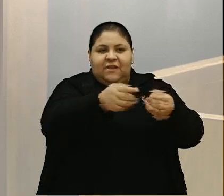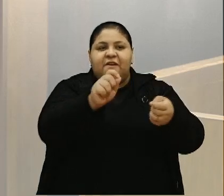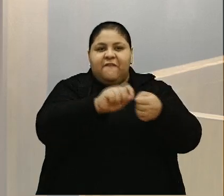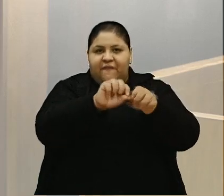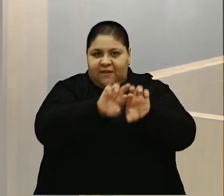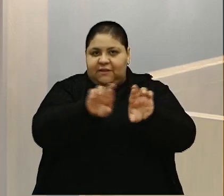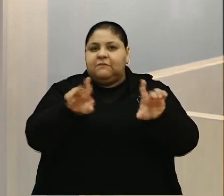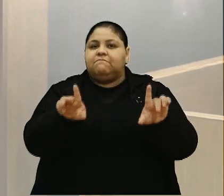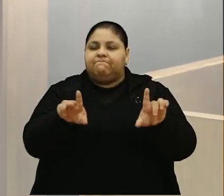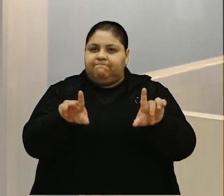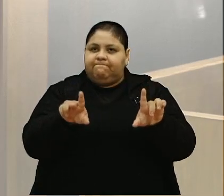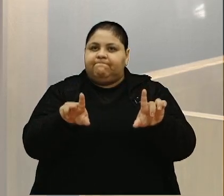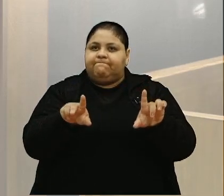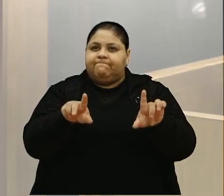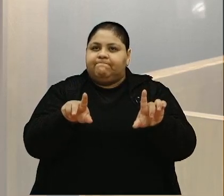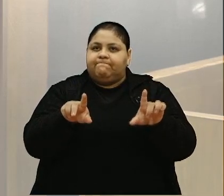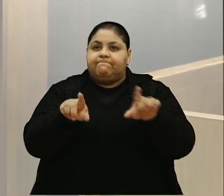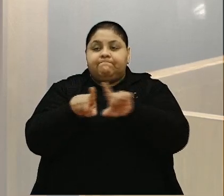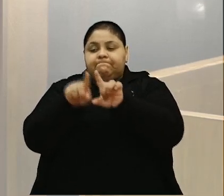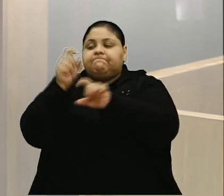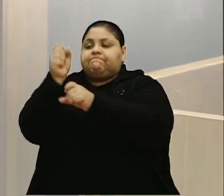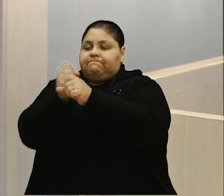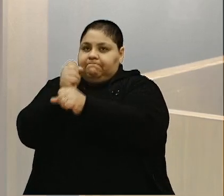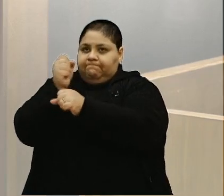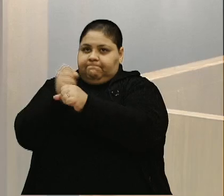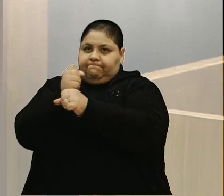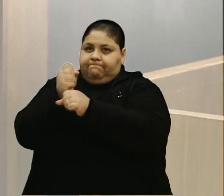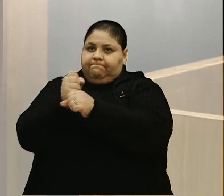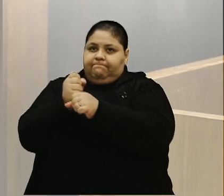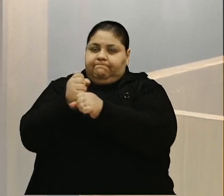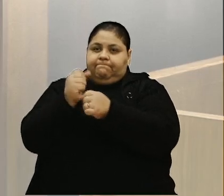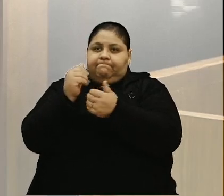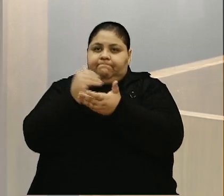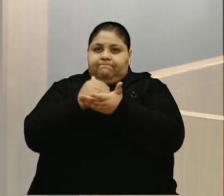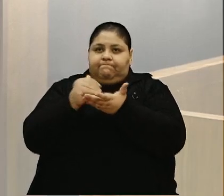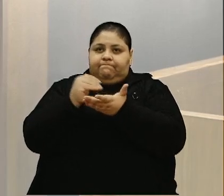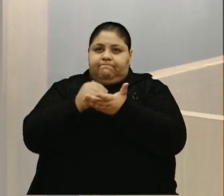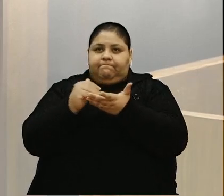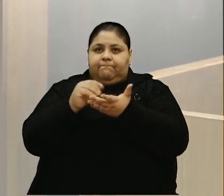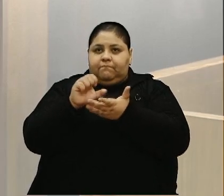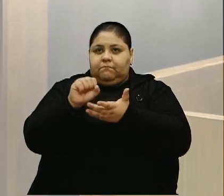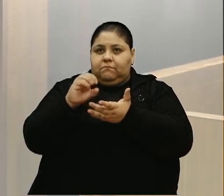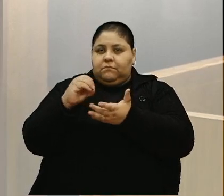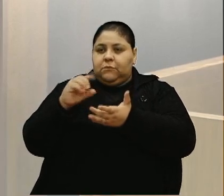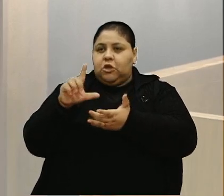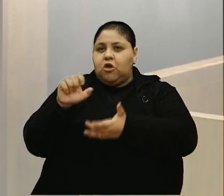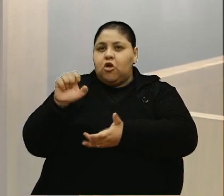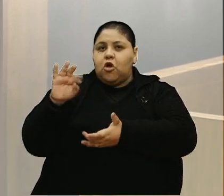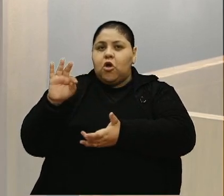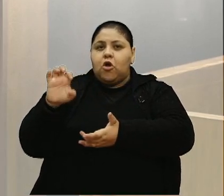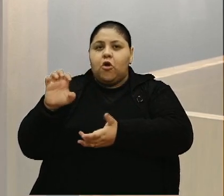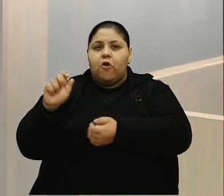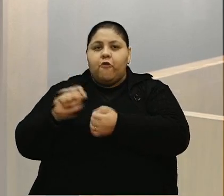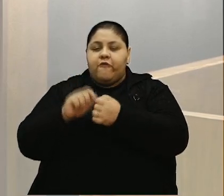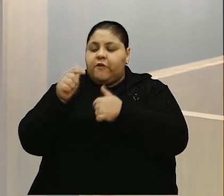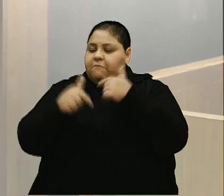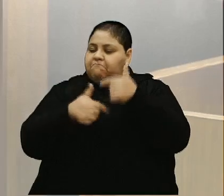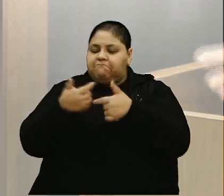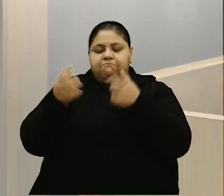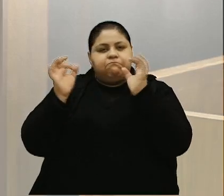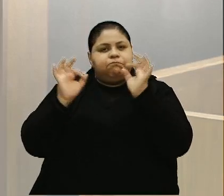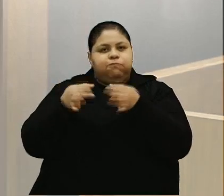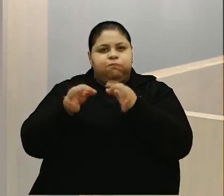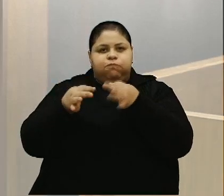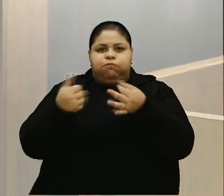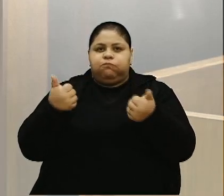Além das obras do nosso secretário Solete, que fez um trabalho fantástico